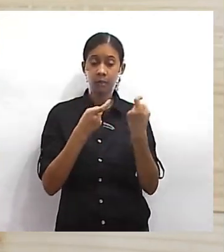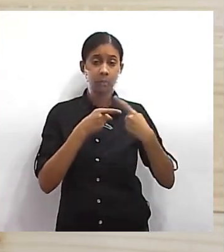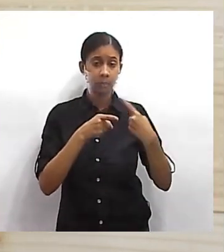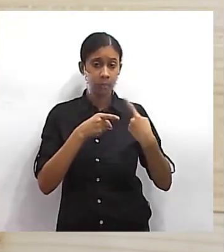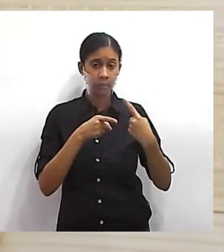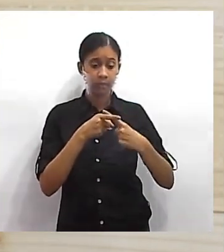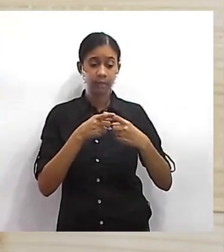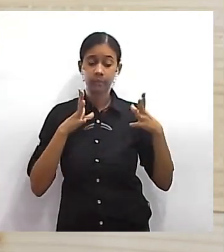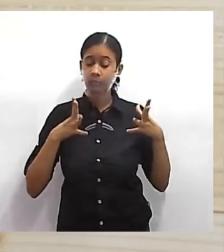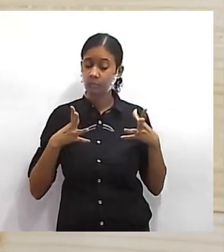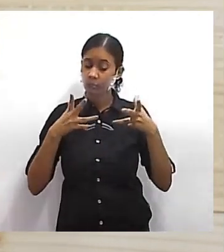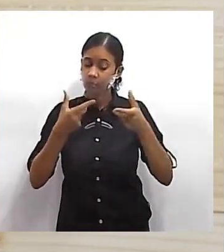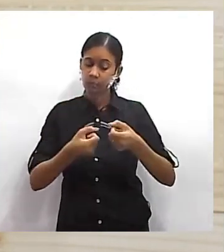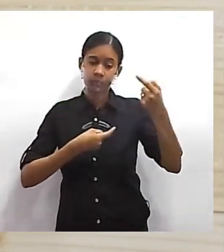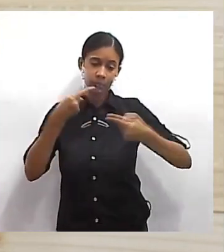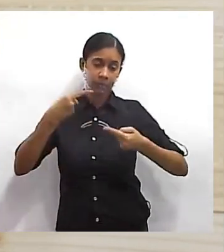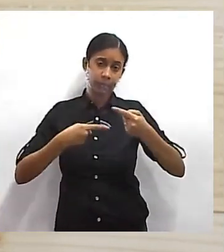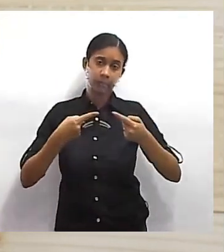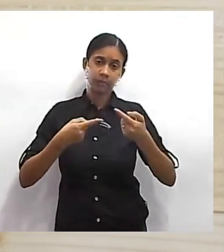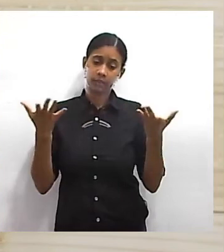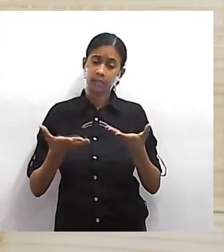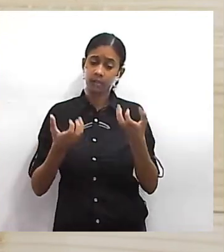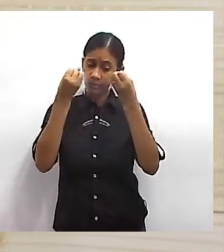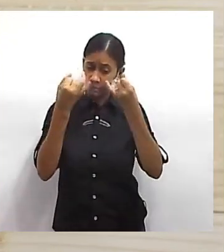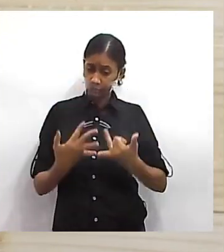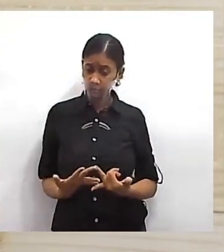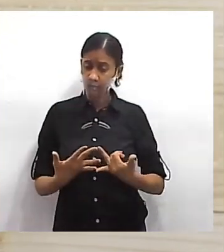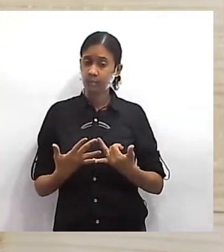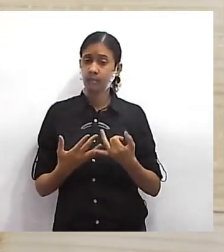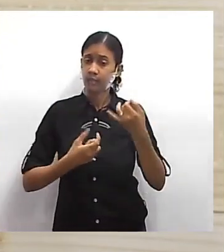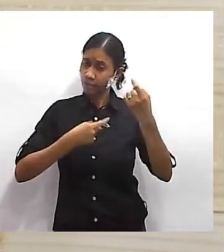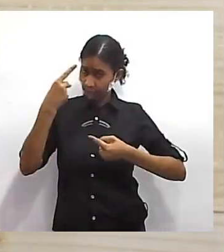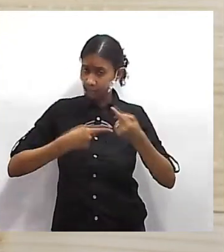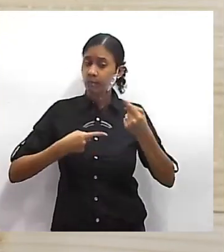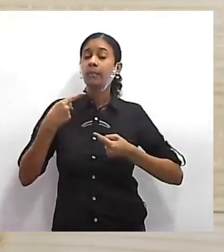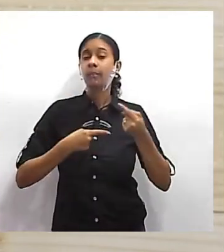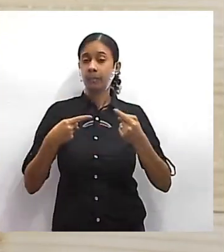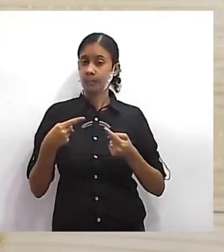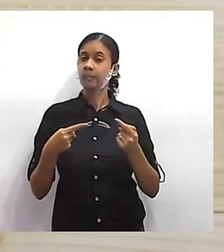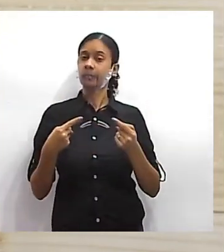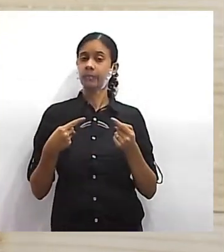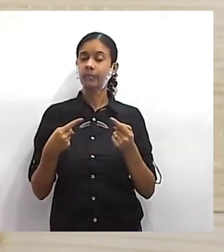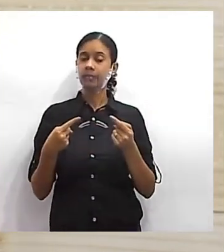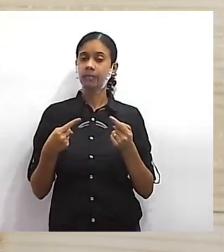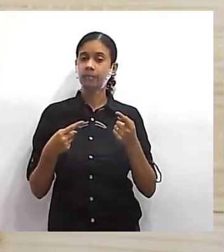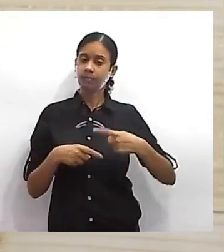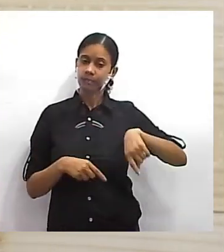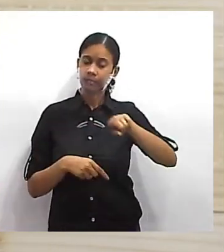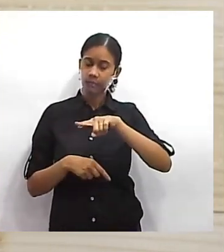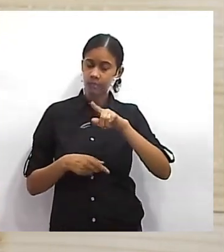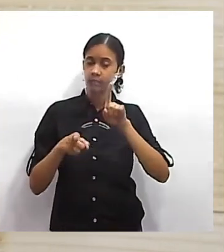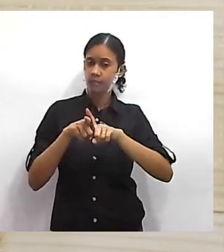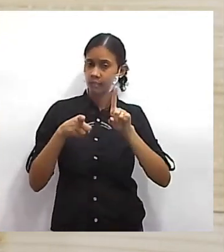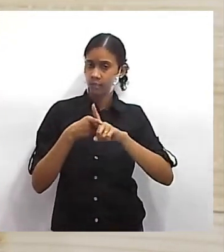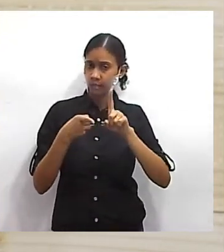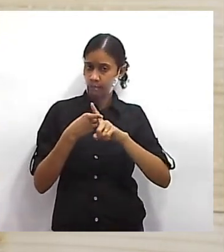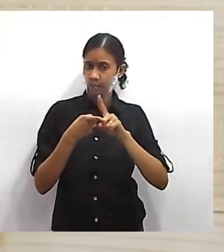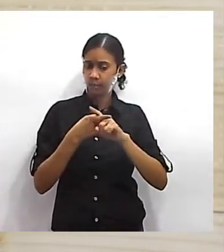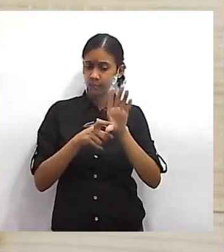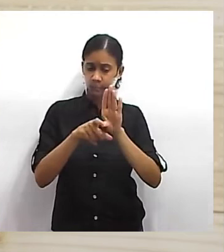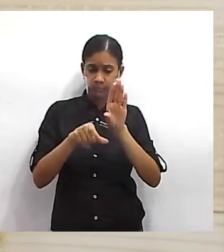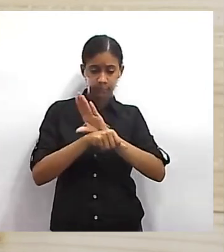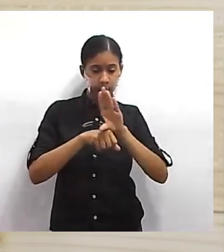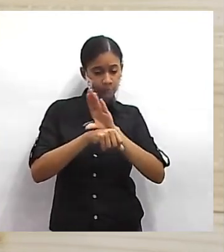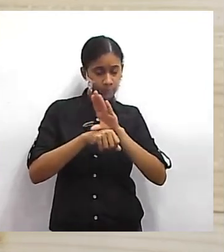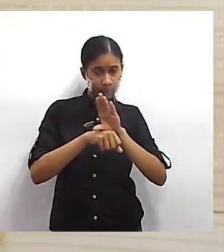política. O meu discurso aqui é um ato político. O seu discurso, ao você optar por um curso de licenciatura, por um curso